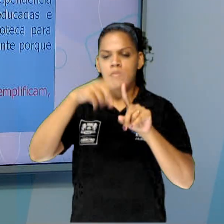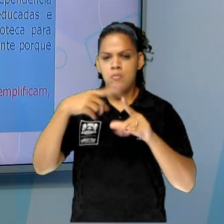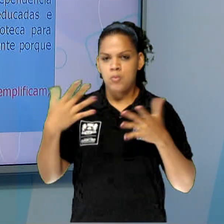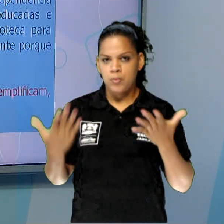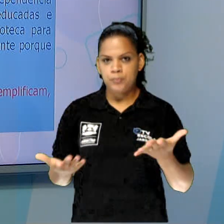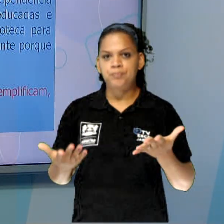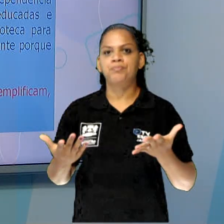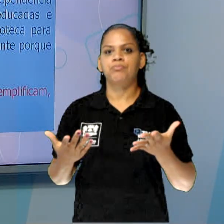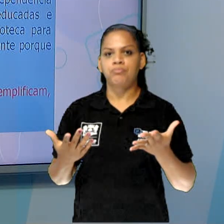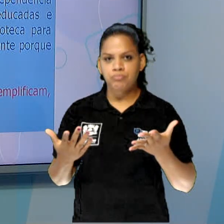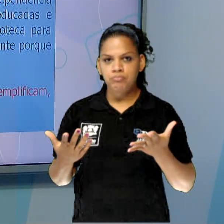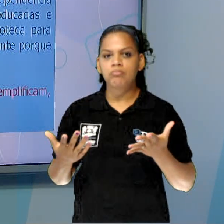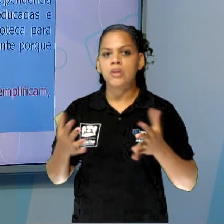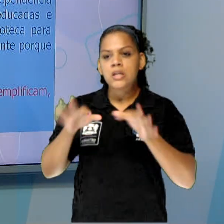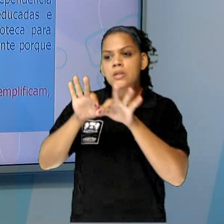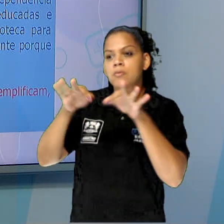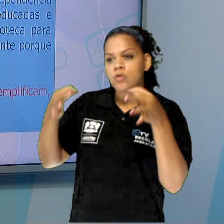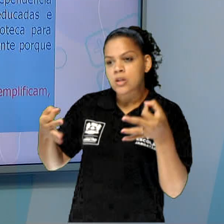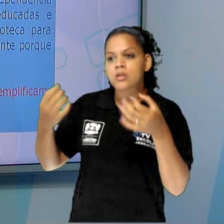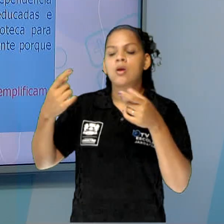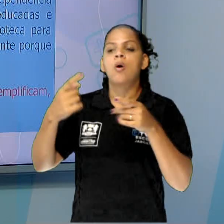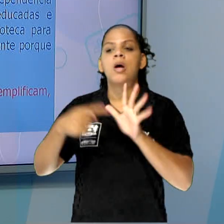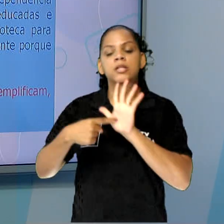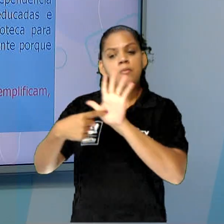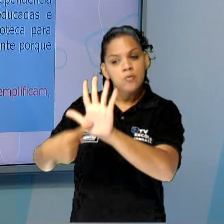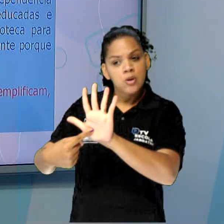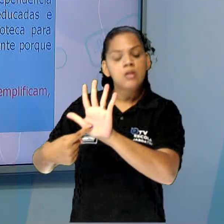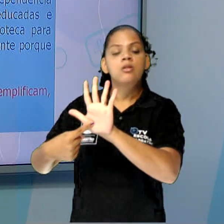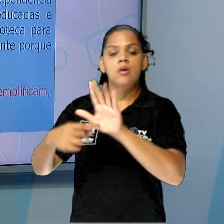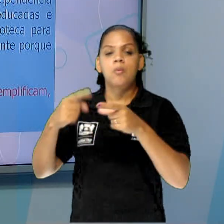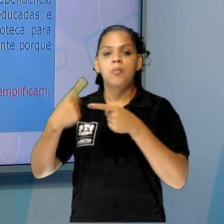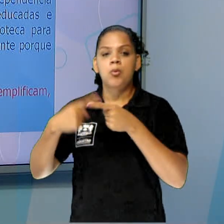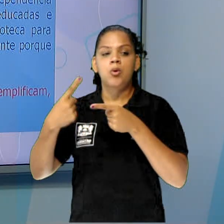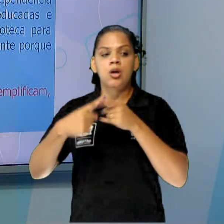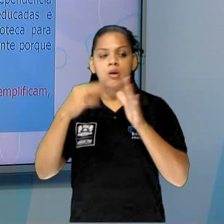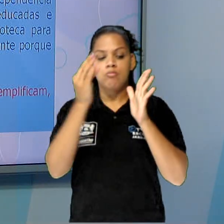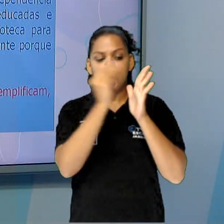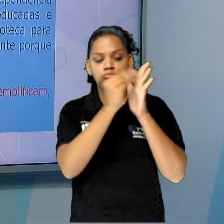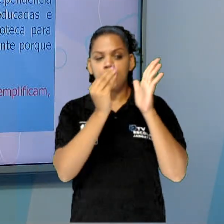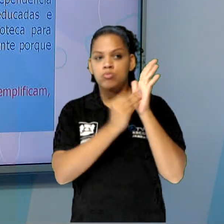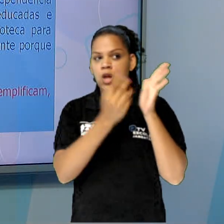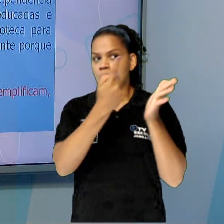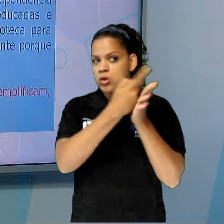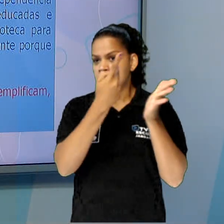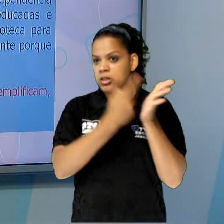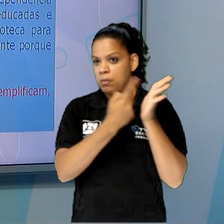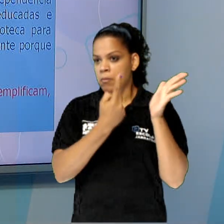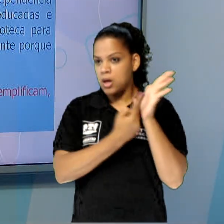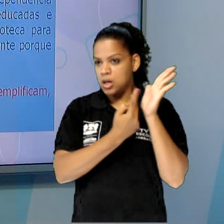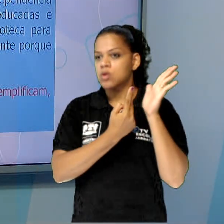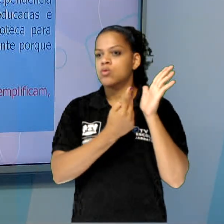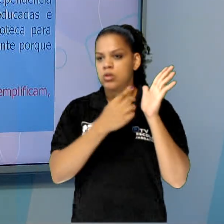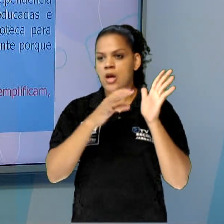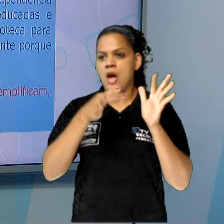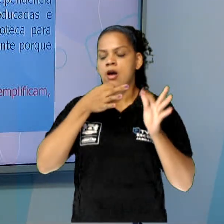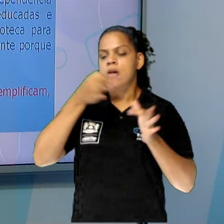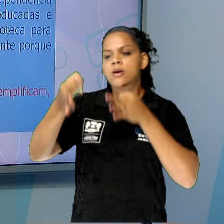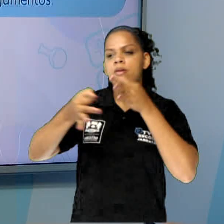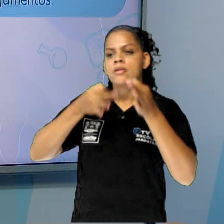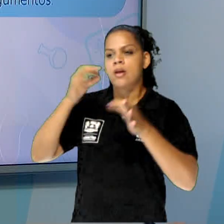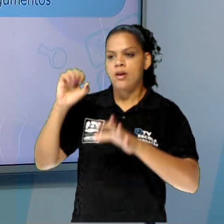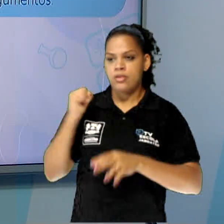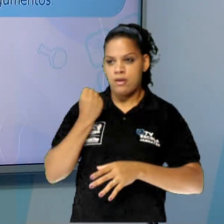os fatos apresentados exemplificam e ilustram a ideia defendida, tá certo? E